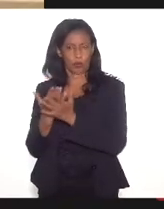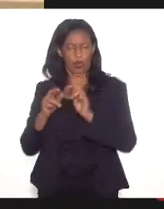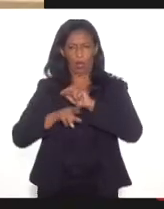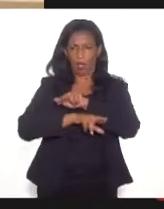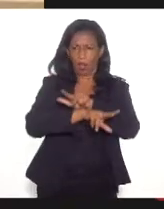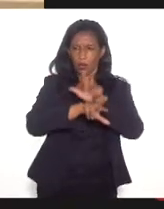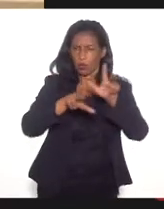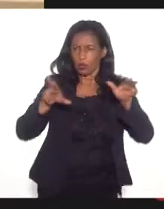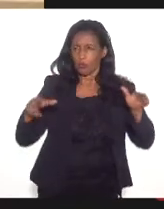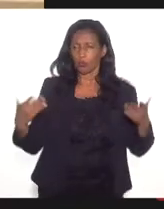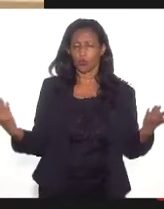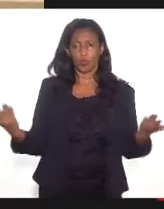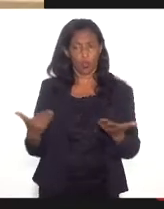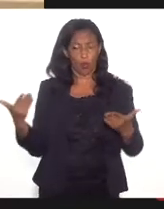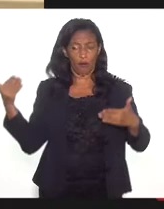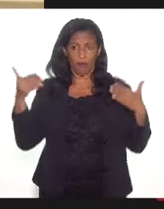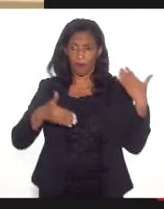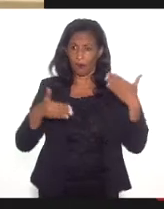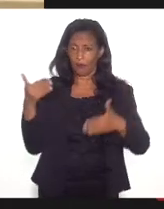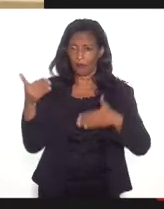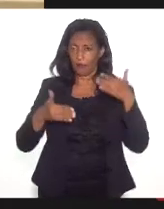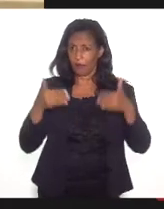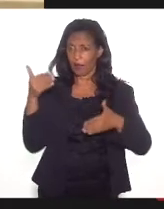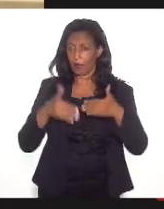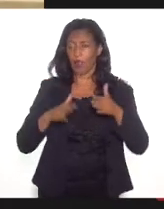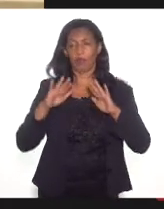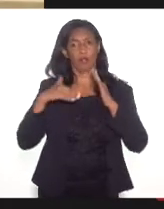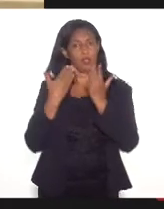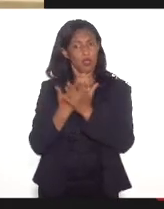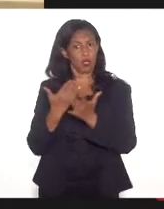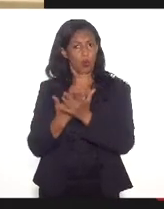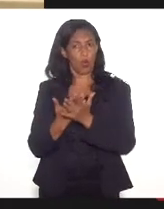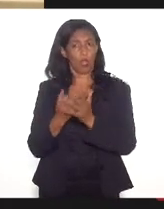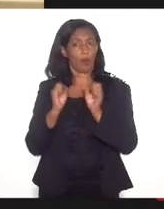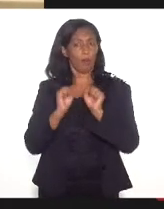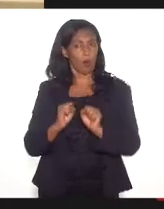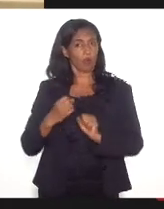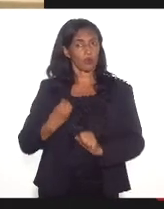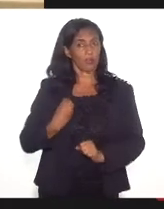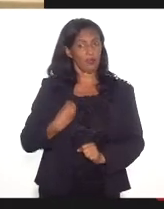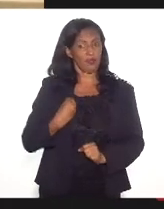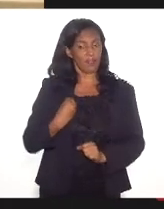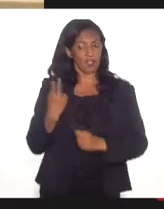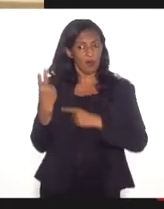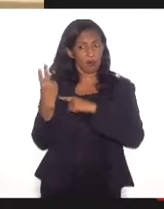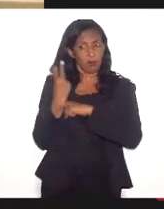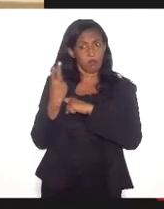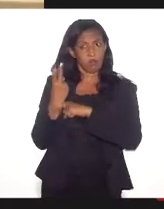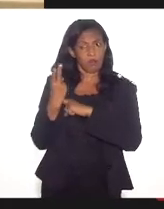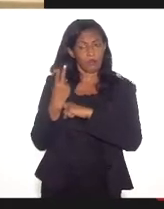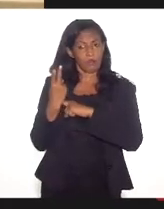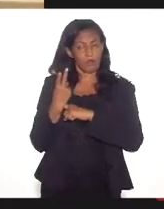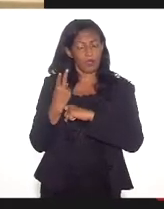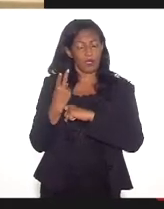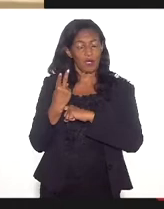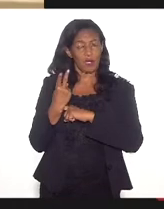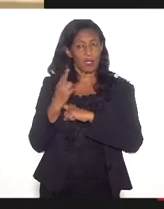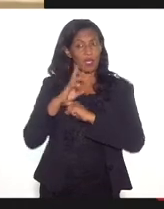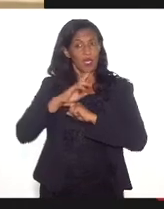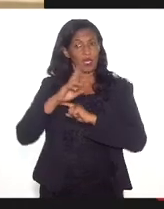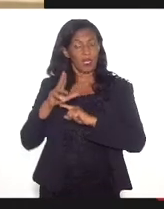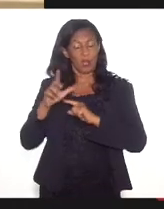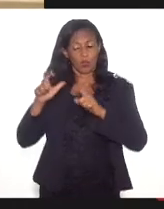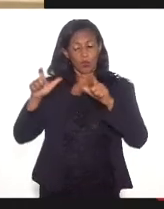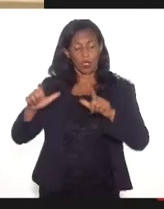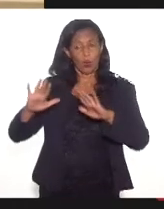que hoje frequentam o ambiente escolar possam ter as suas vidas resguardadas e não ter o ambiente